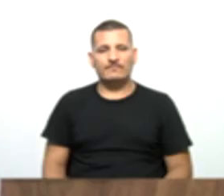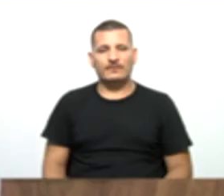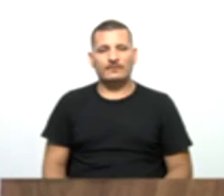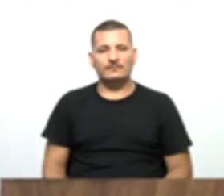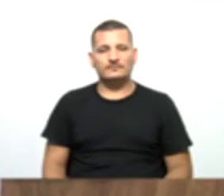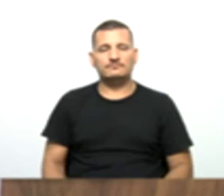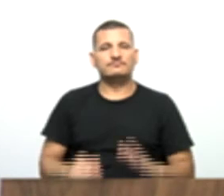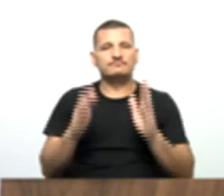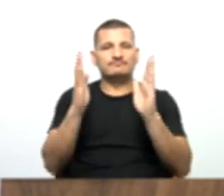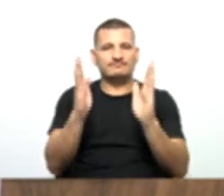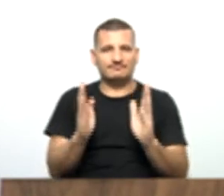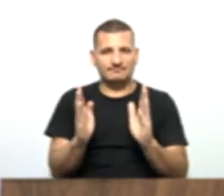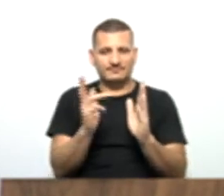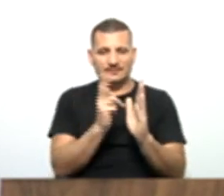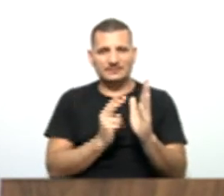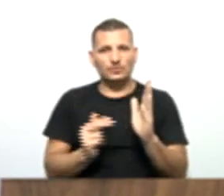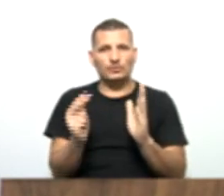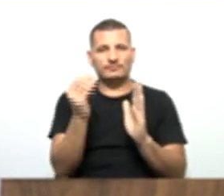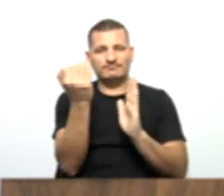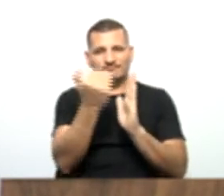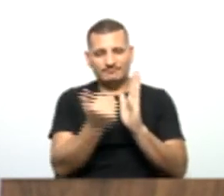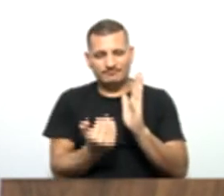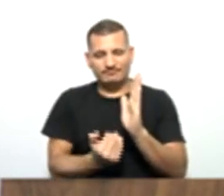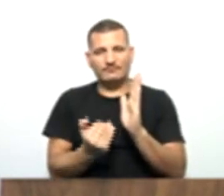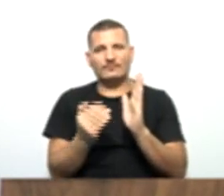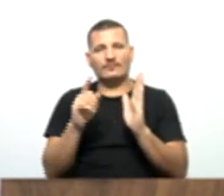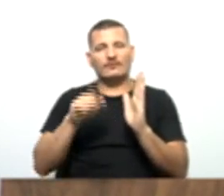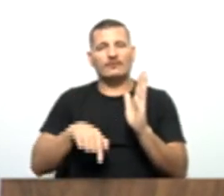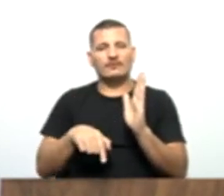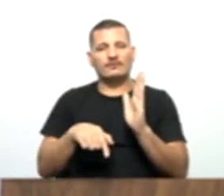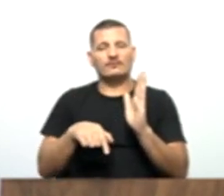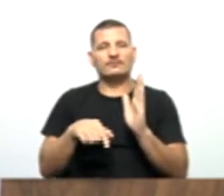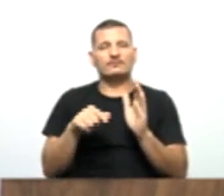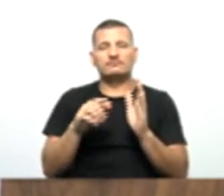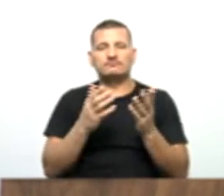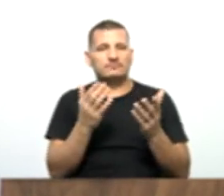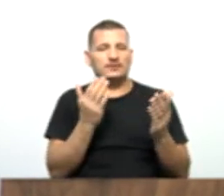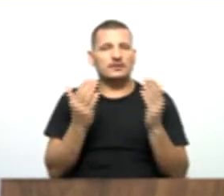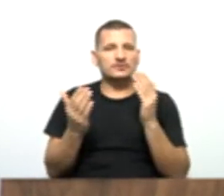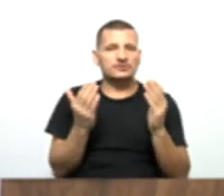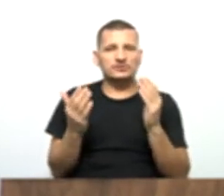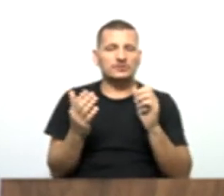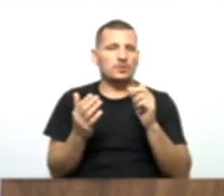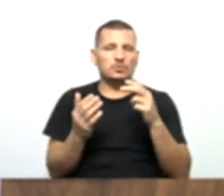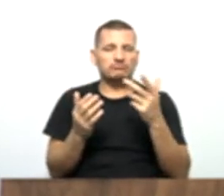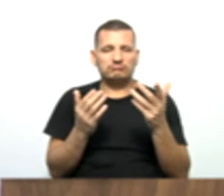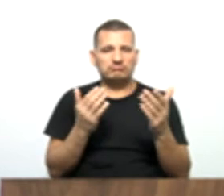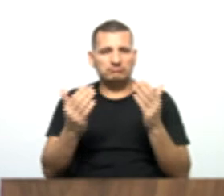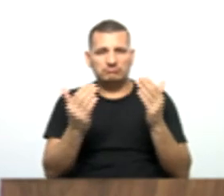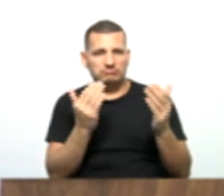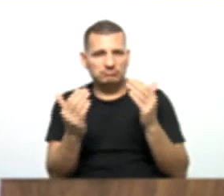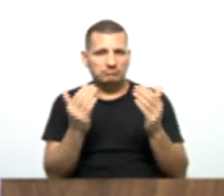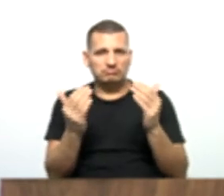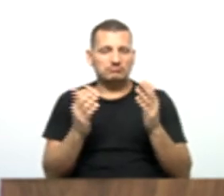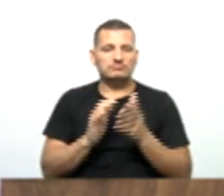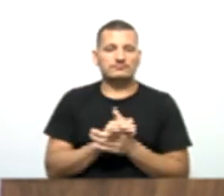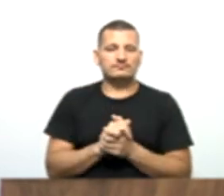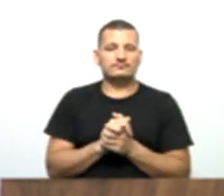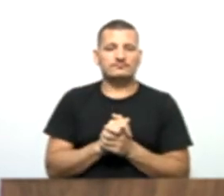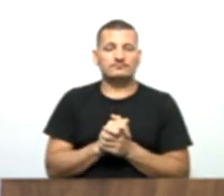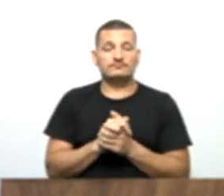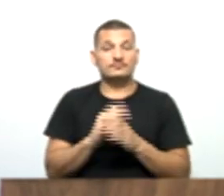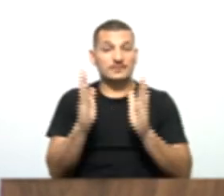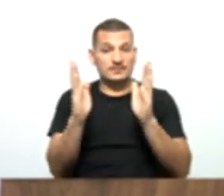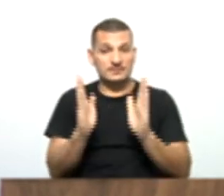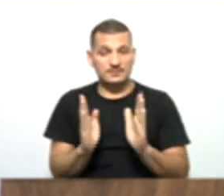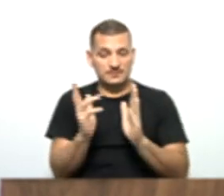O escopo é justamente para isso, para fazer uma analogia, uma comparação, né, professor Saulo? A questão do